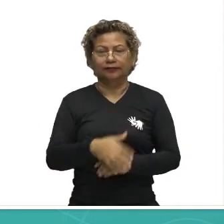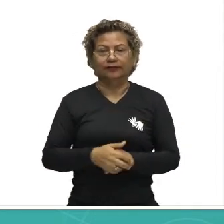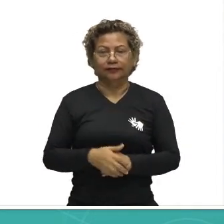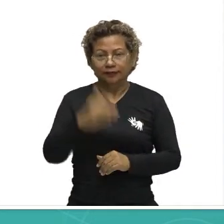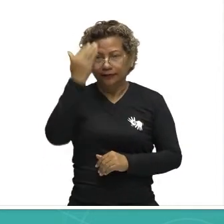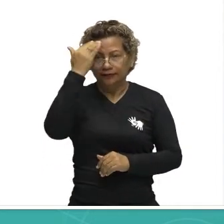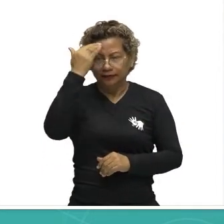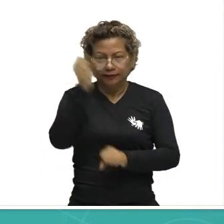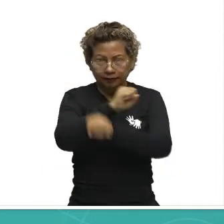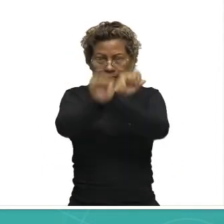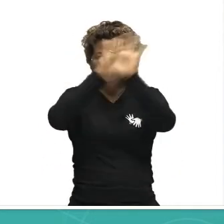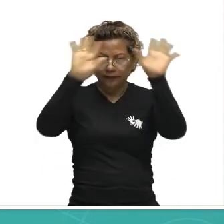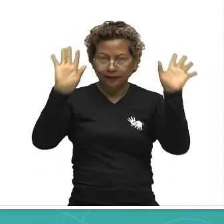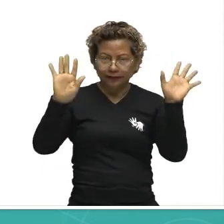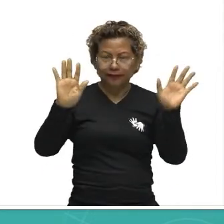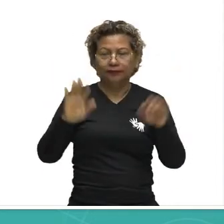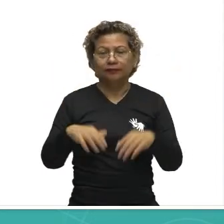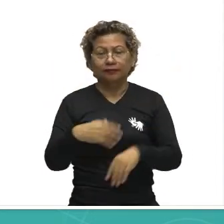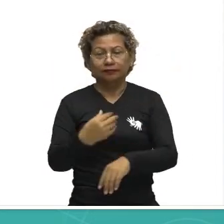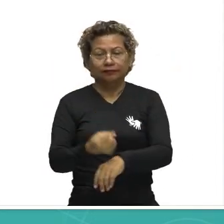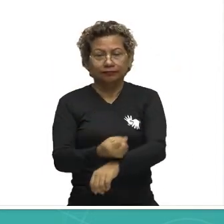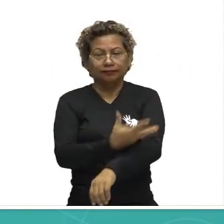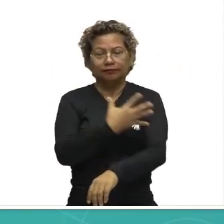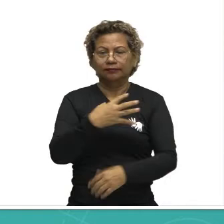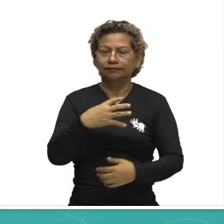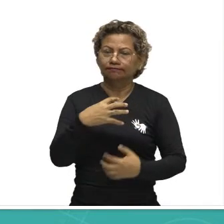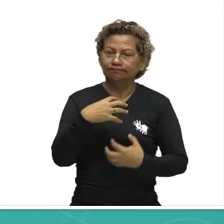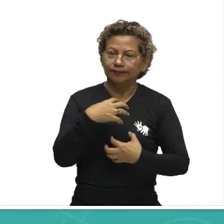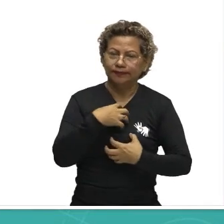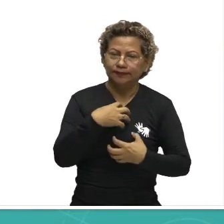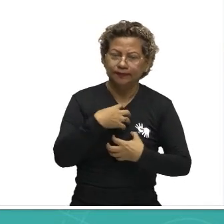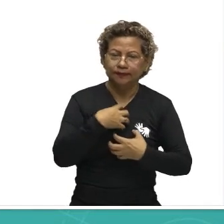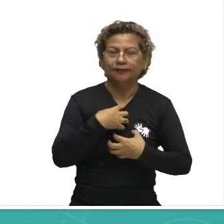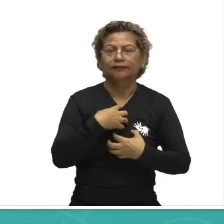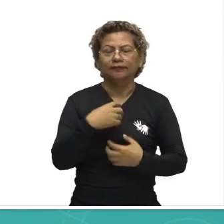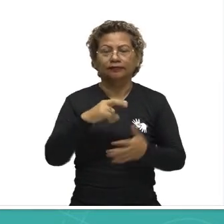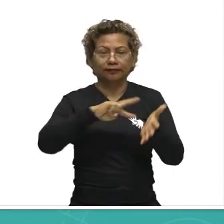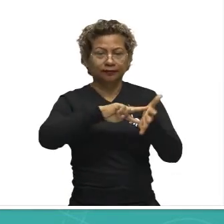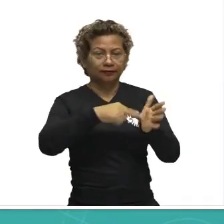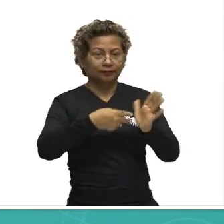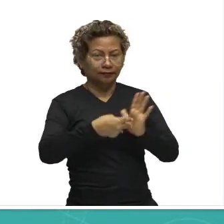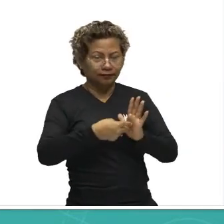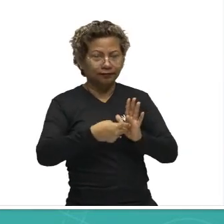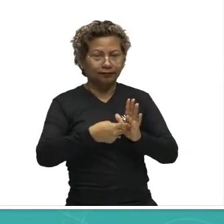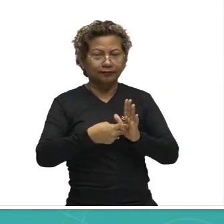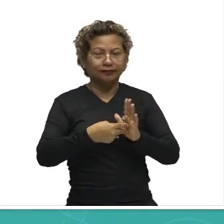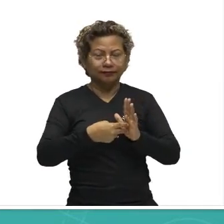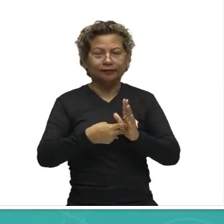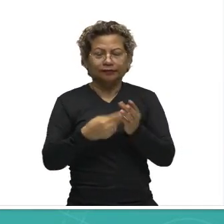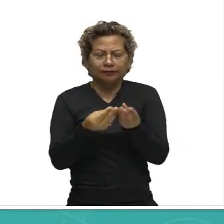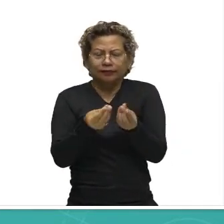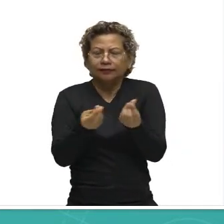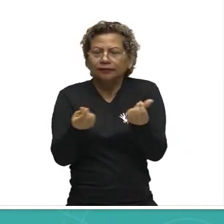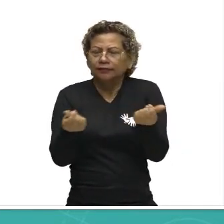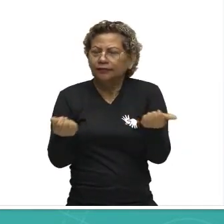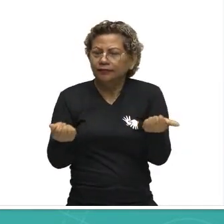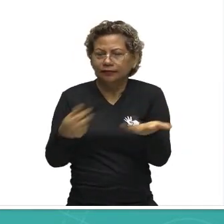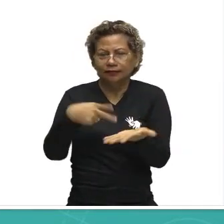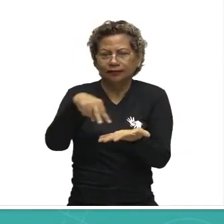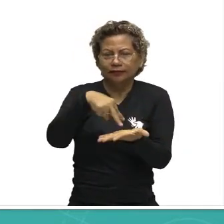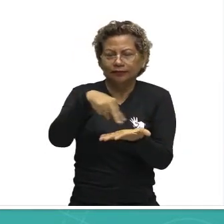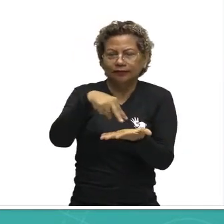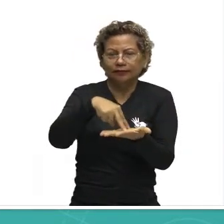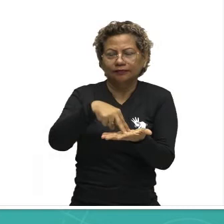para entender? Então, os sentimentos, as emoções, eles representam através dos gestos delicados que vão transmitir